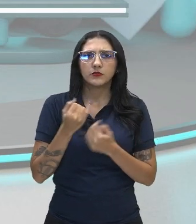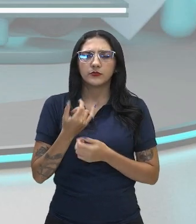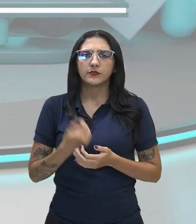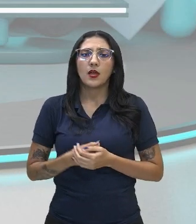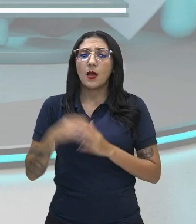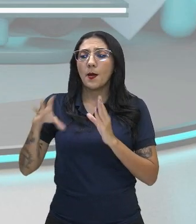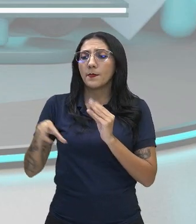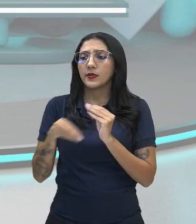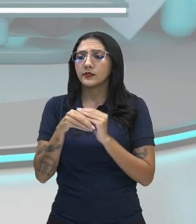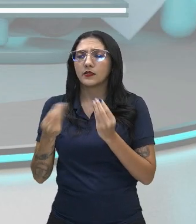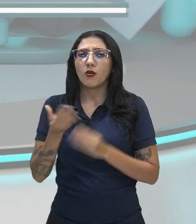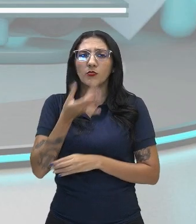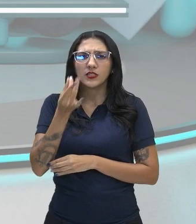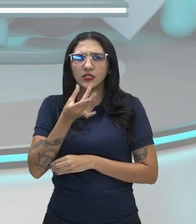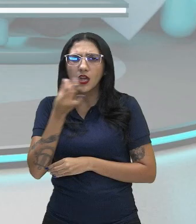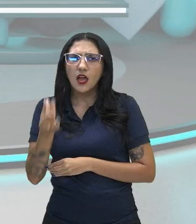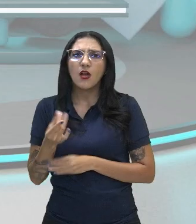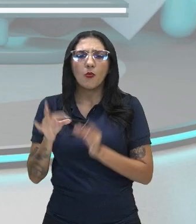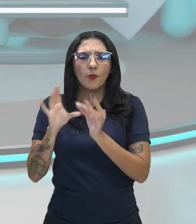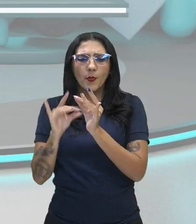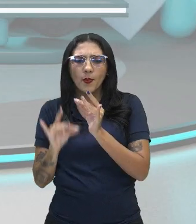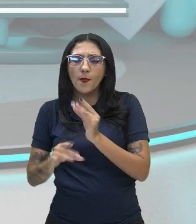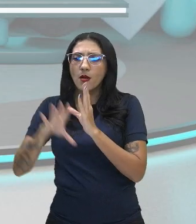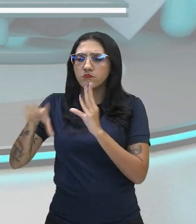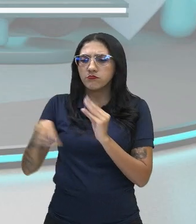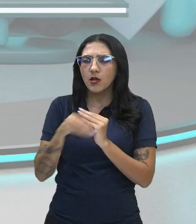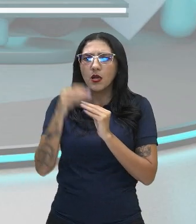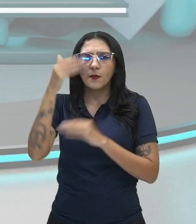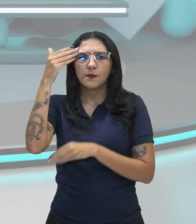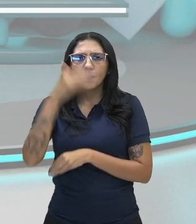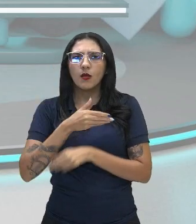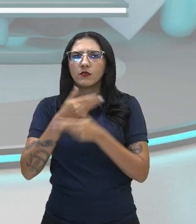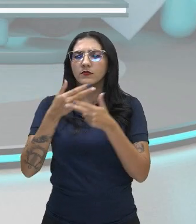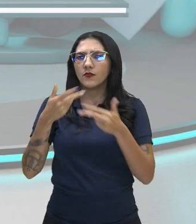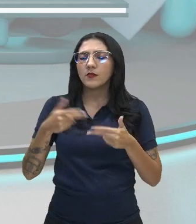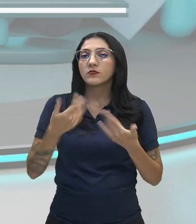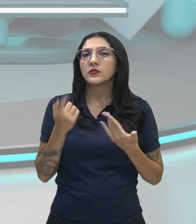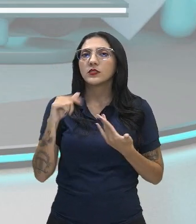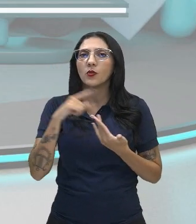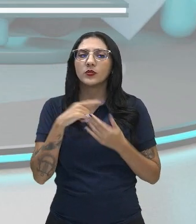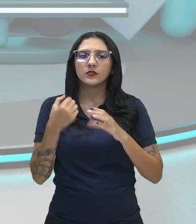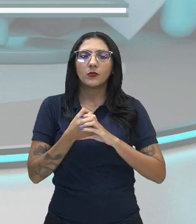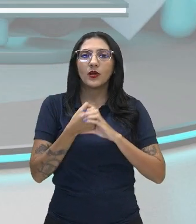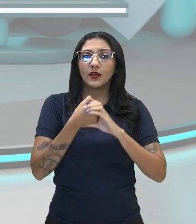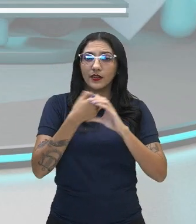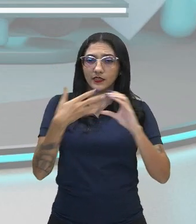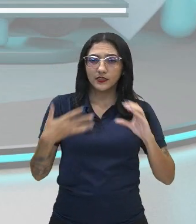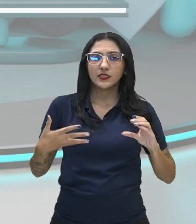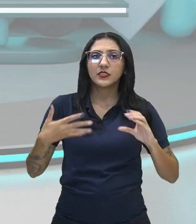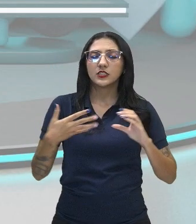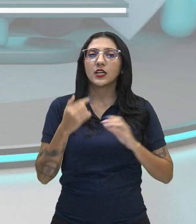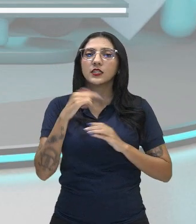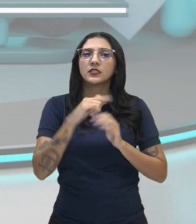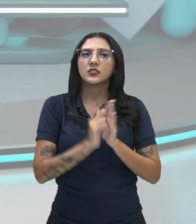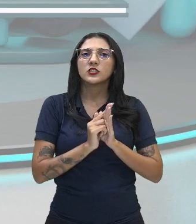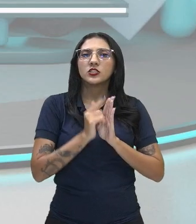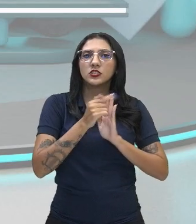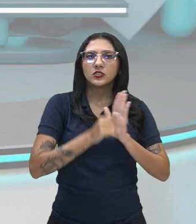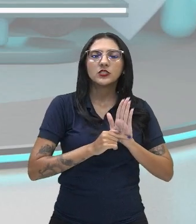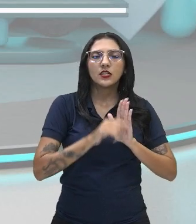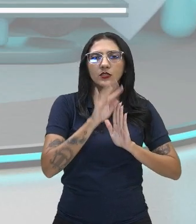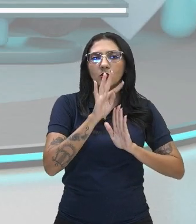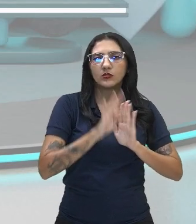tese, com os argumentos, enfim. Então, essas são as características do